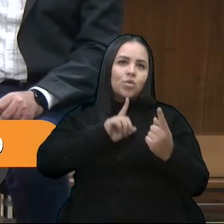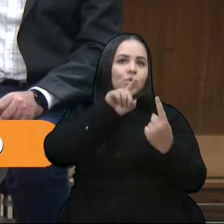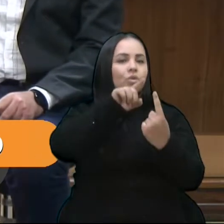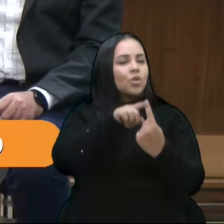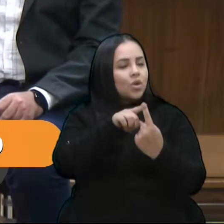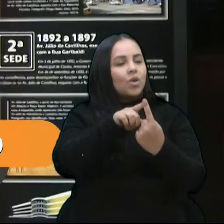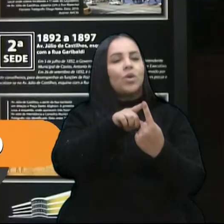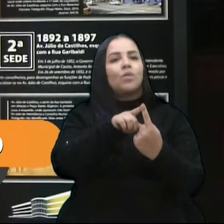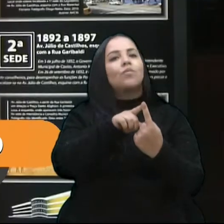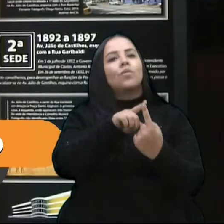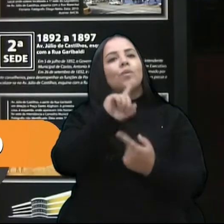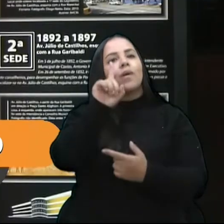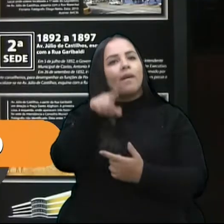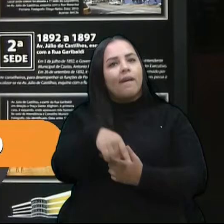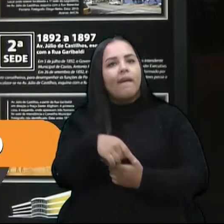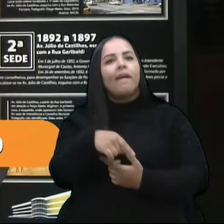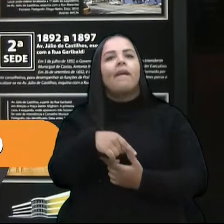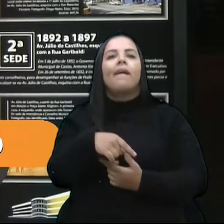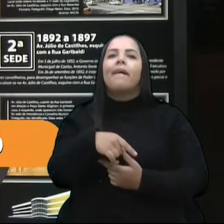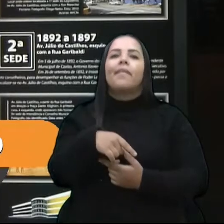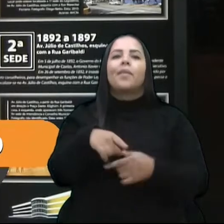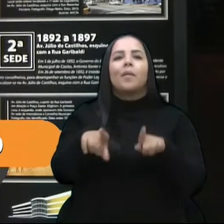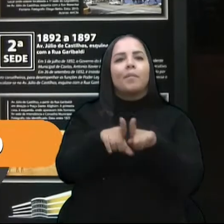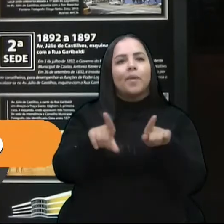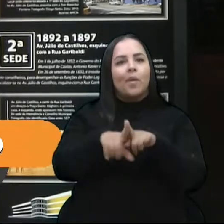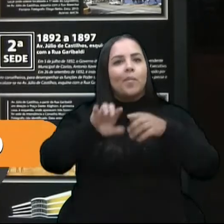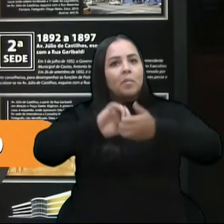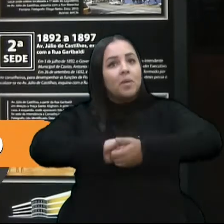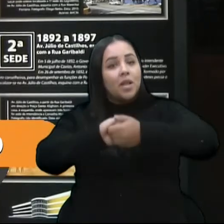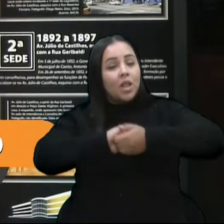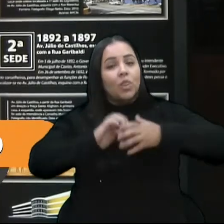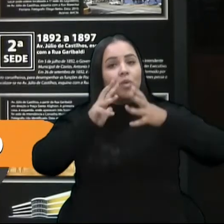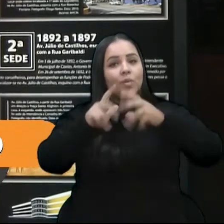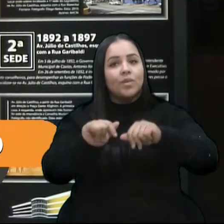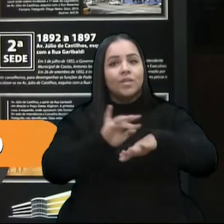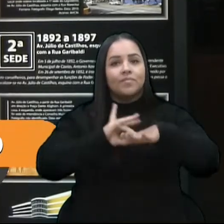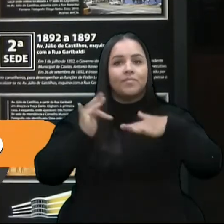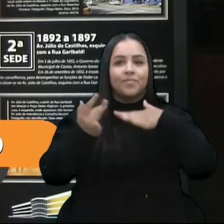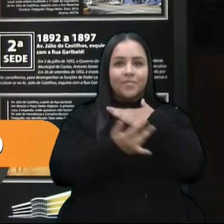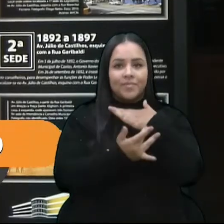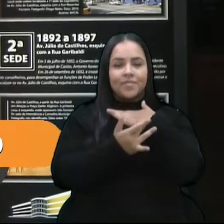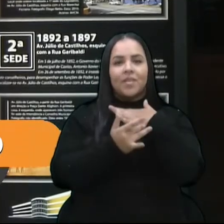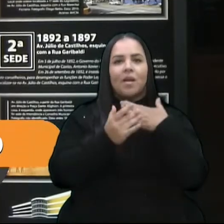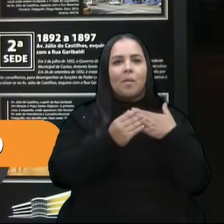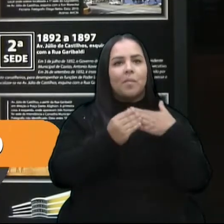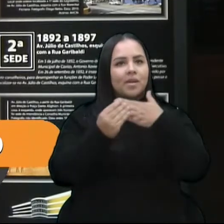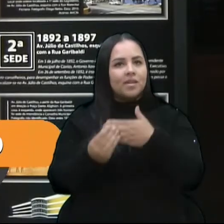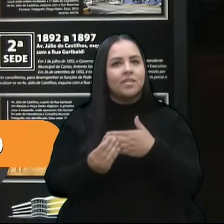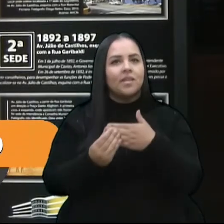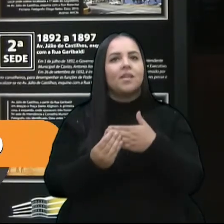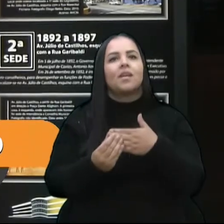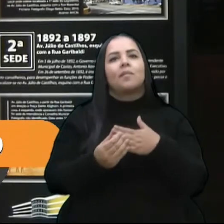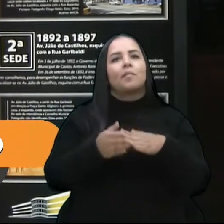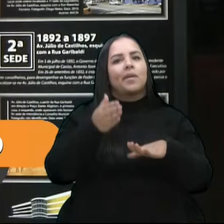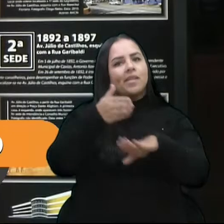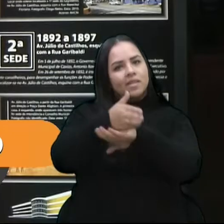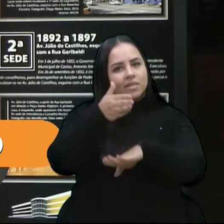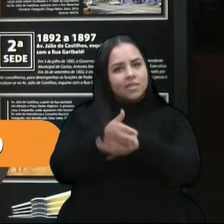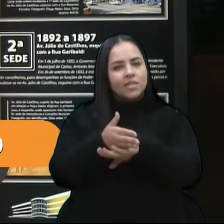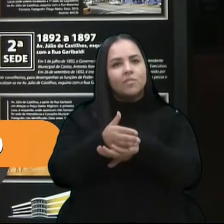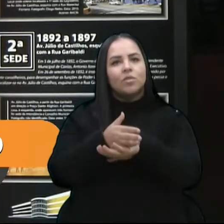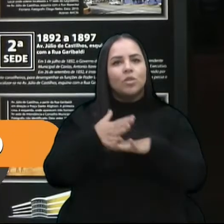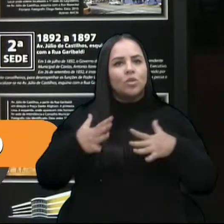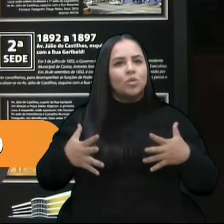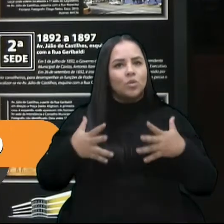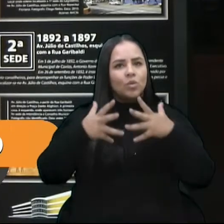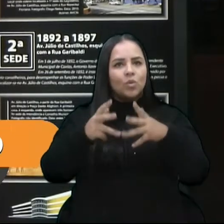saudação e pedir que, sobretudo, quem está nos acompanhando pelas redes sociais, Facebook, YouTube, interajam, todos